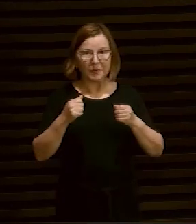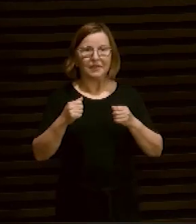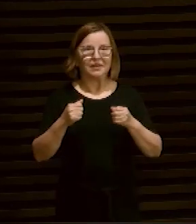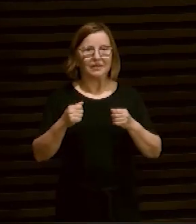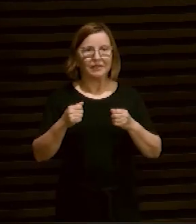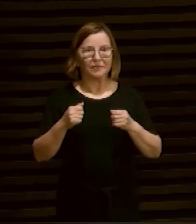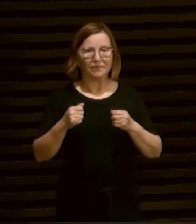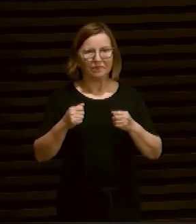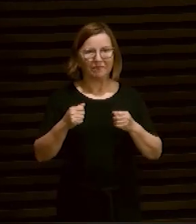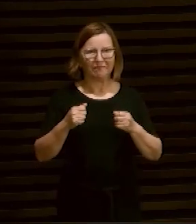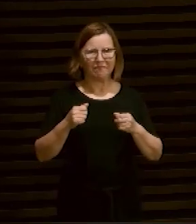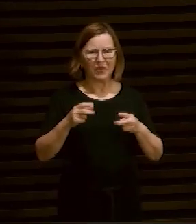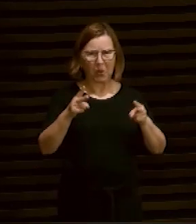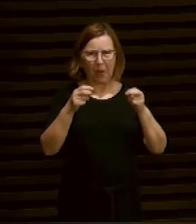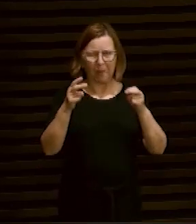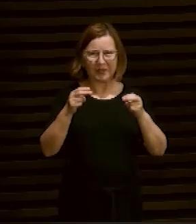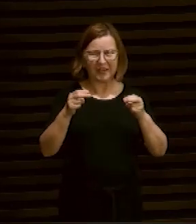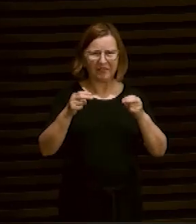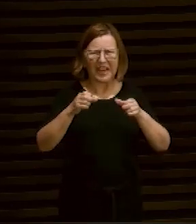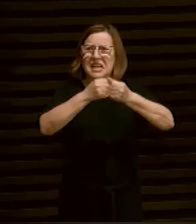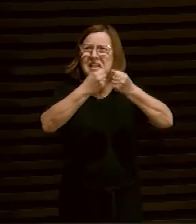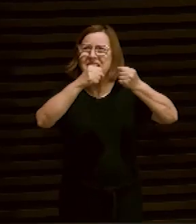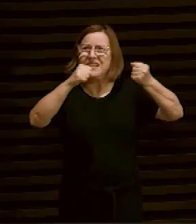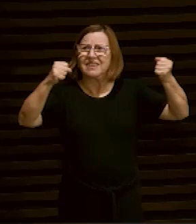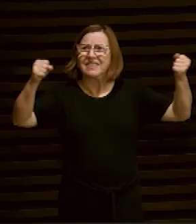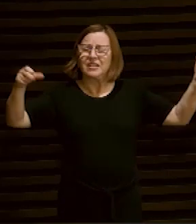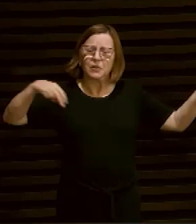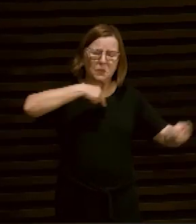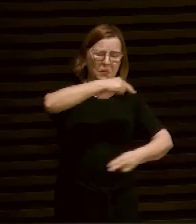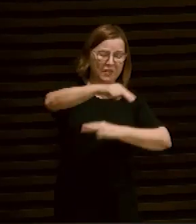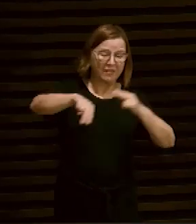amplitude do universo. Ele aqui, olhe, considere